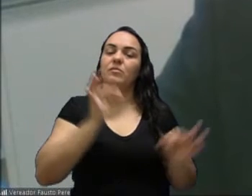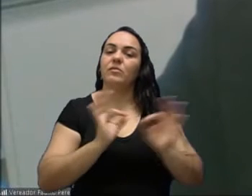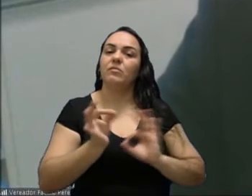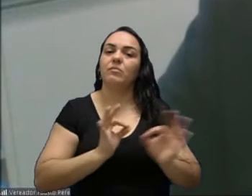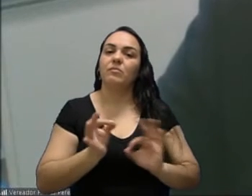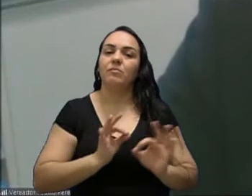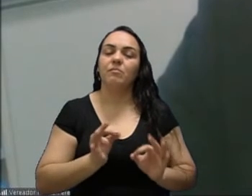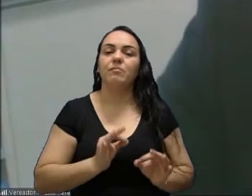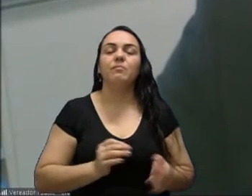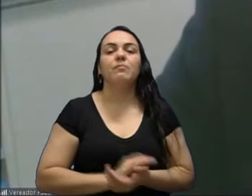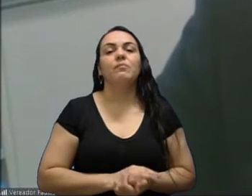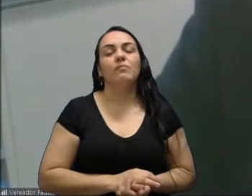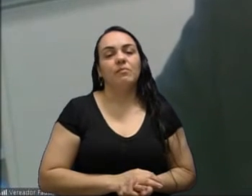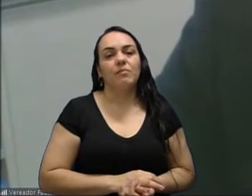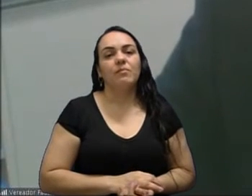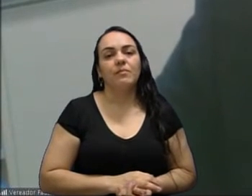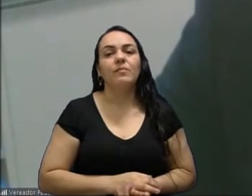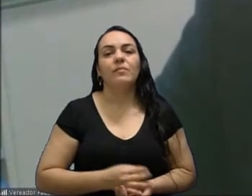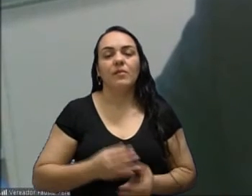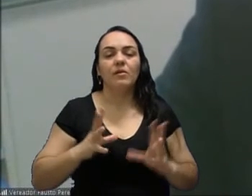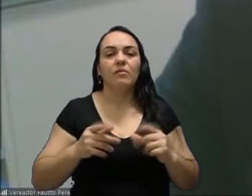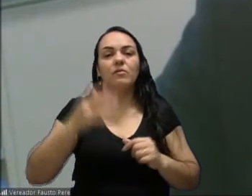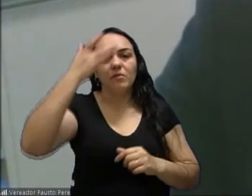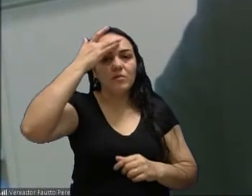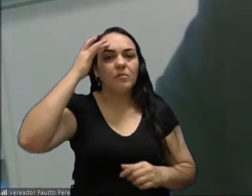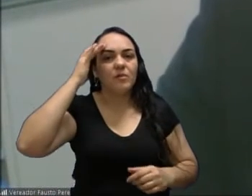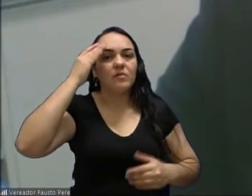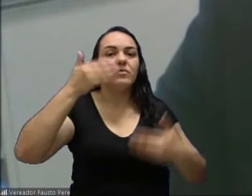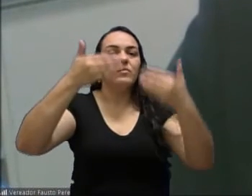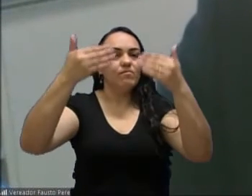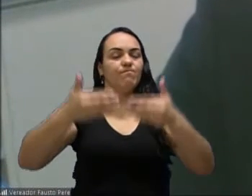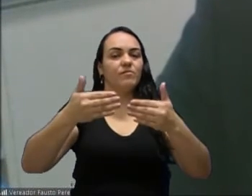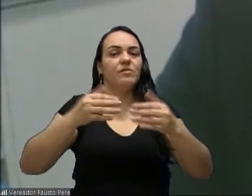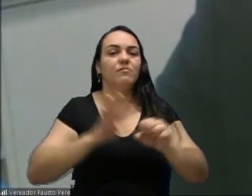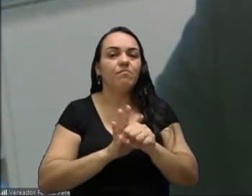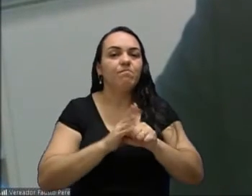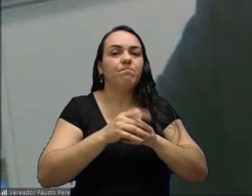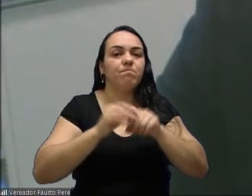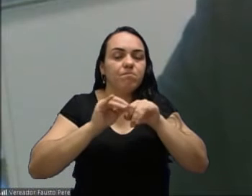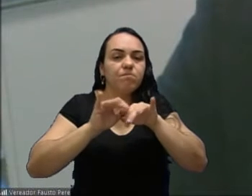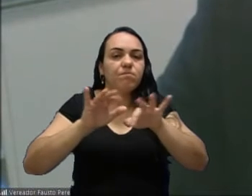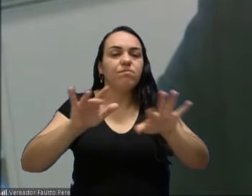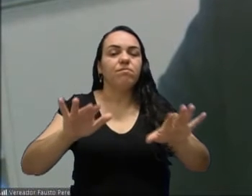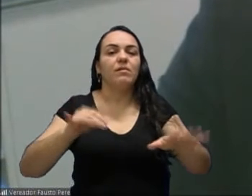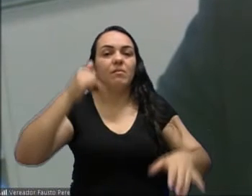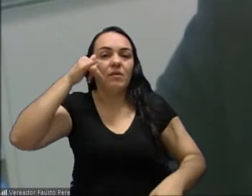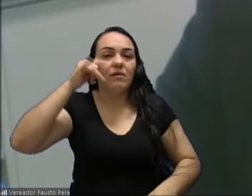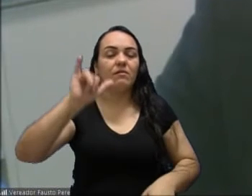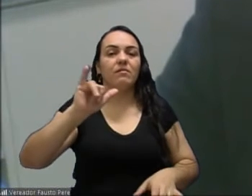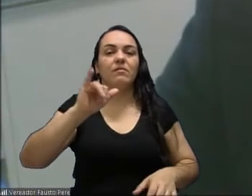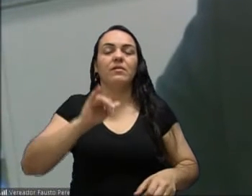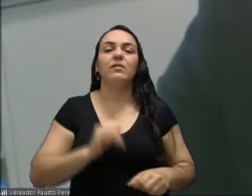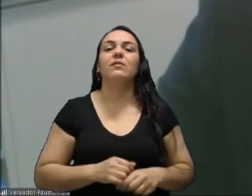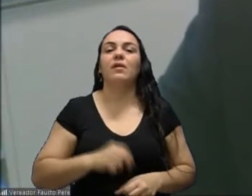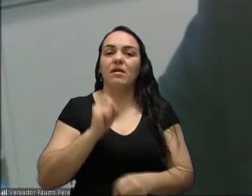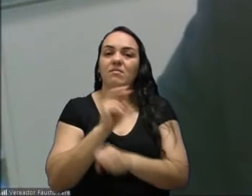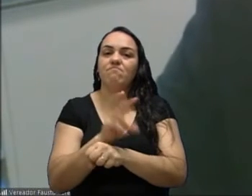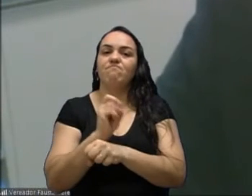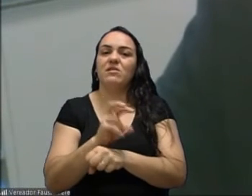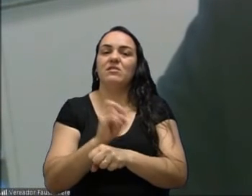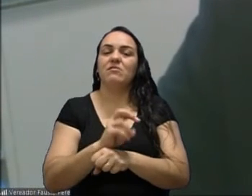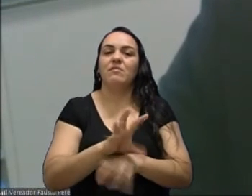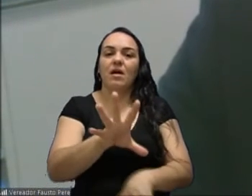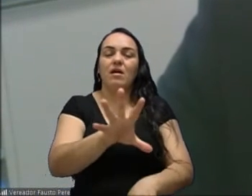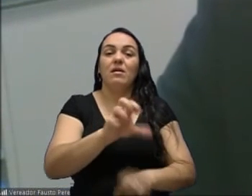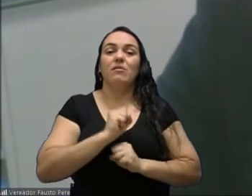de valorizar ainda mais esse pessoal que está no pilotão de frente no combate essa doença que é o coronavírus é esse vírus que está